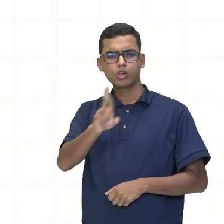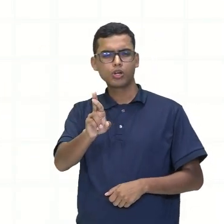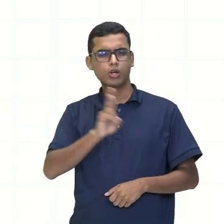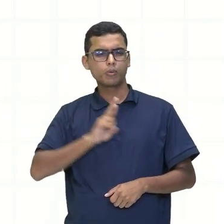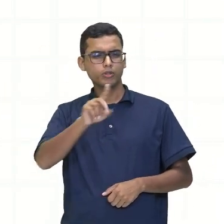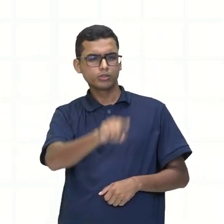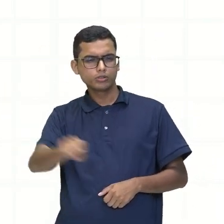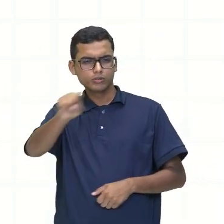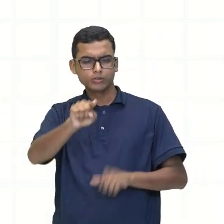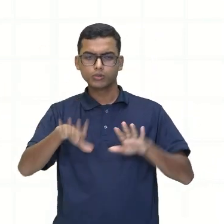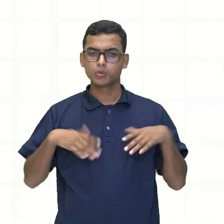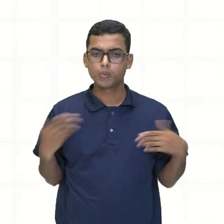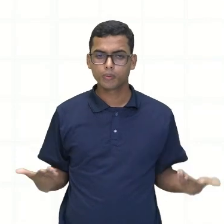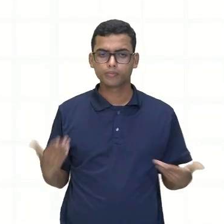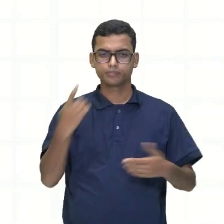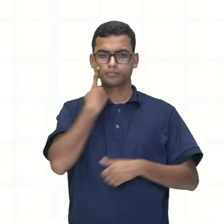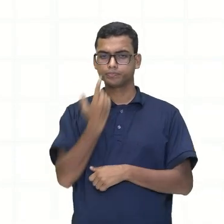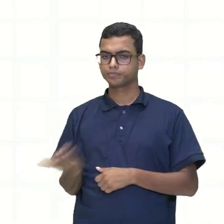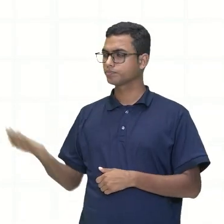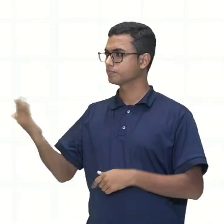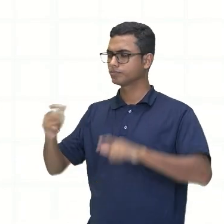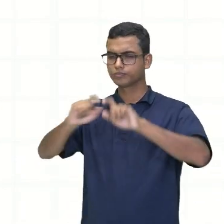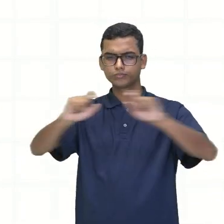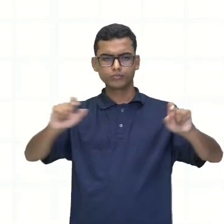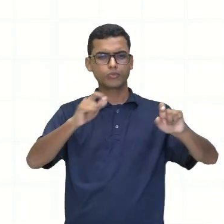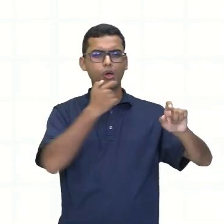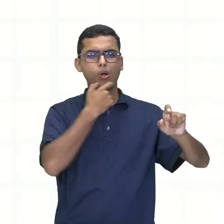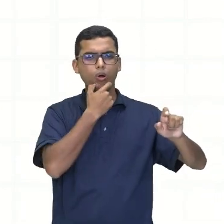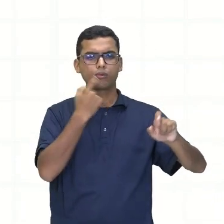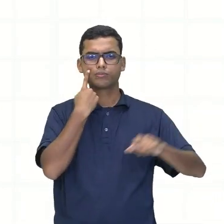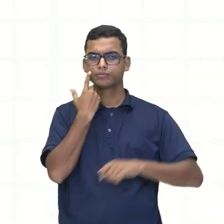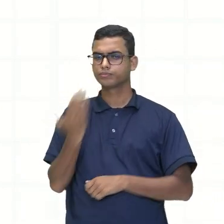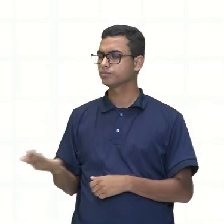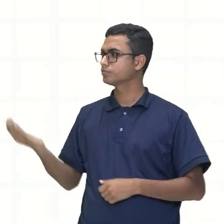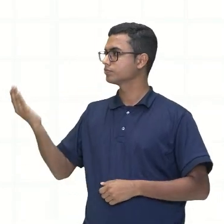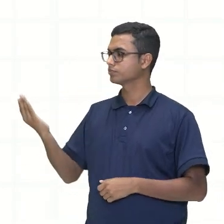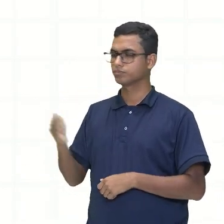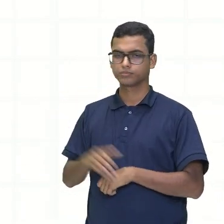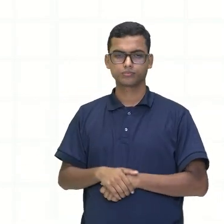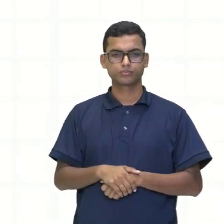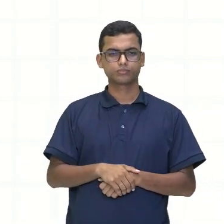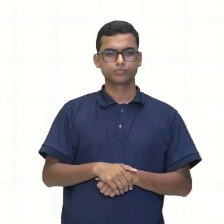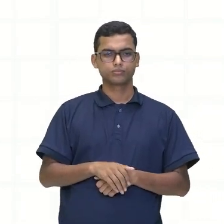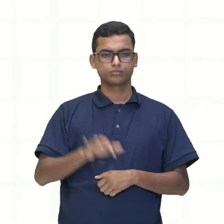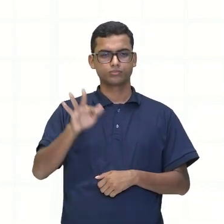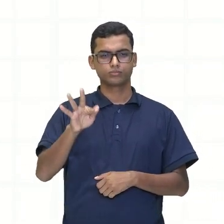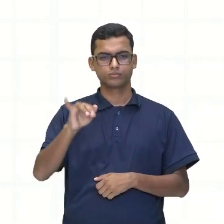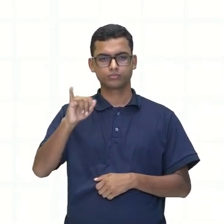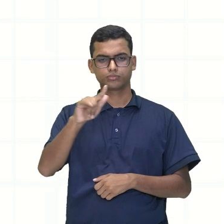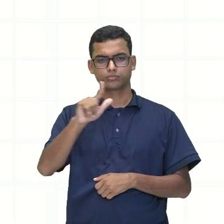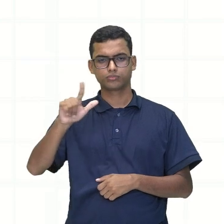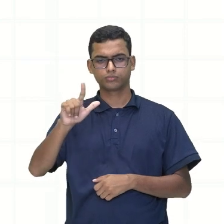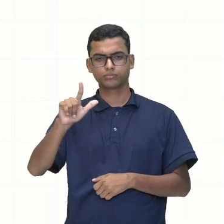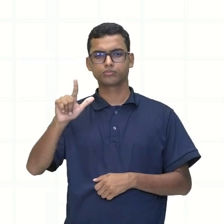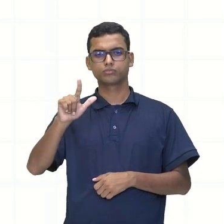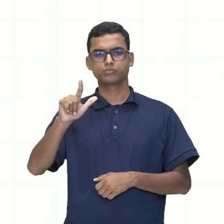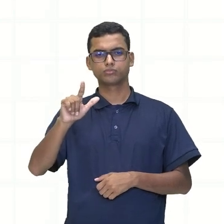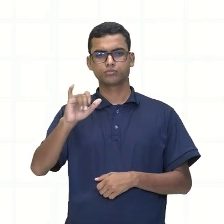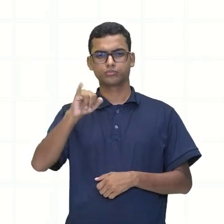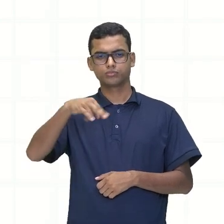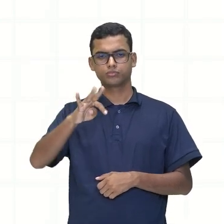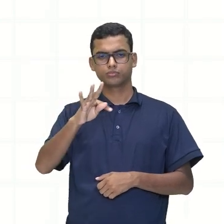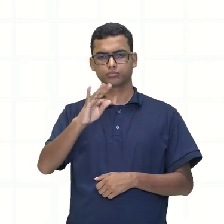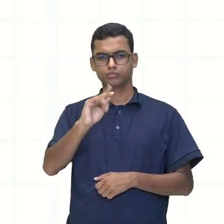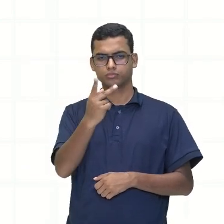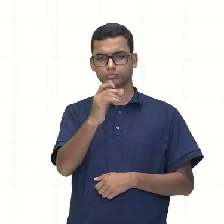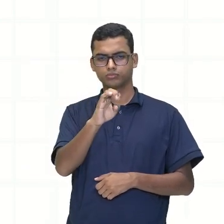Então, fill in the blanks. Então, fill é completar, tá bom? In the blanks, complete, preencha os espaços em branco